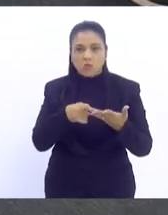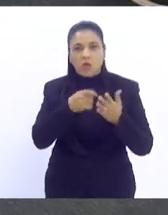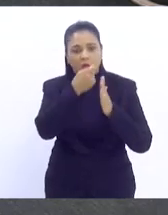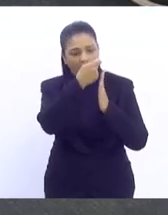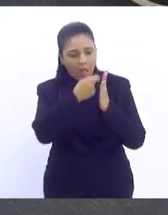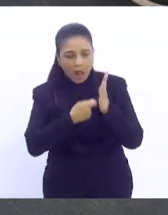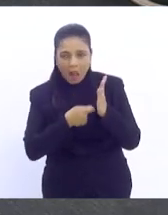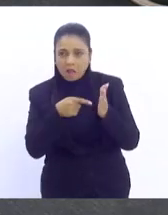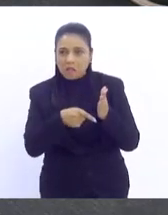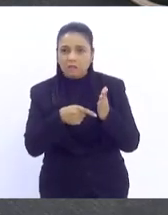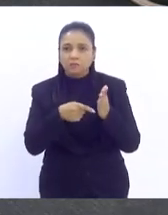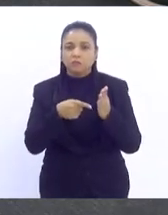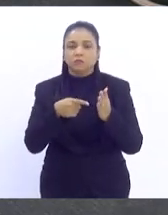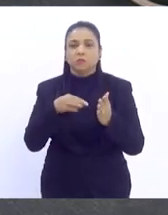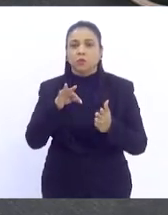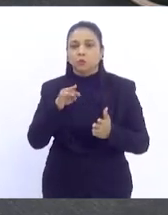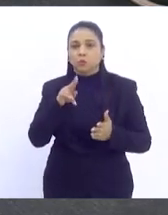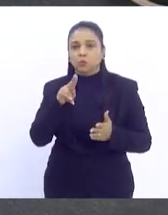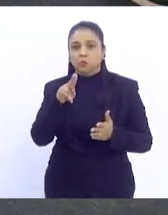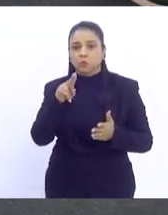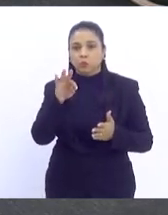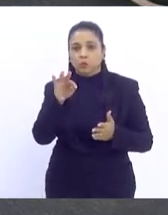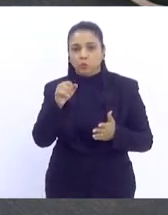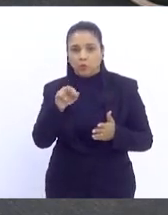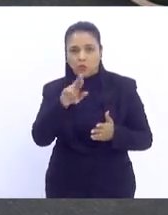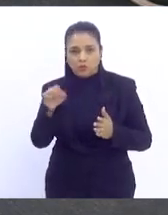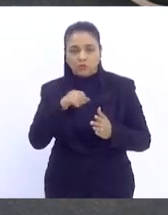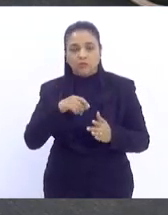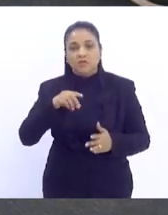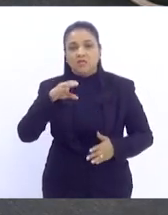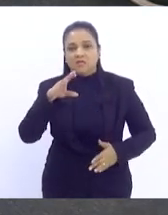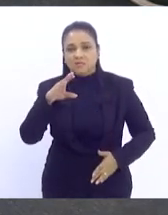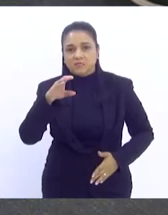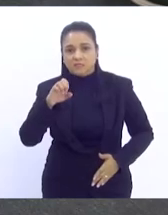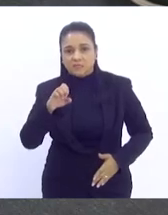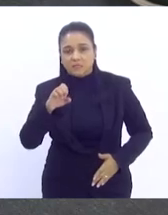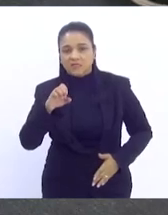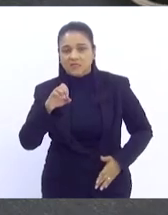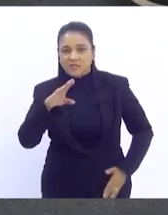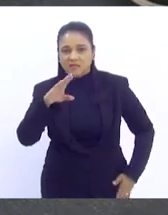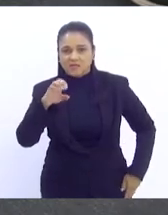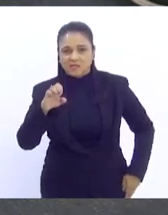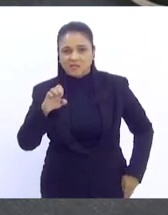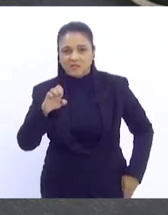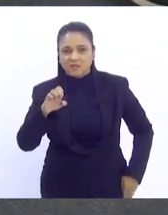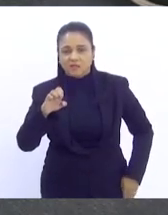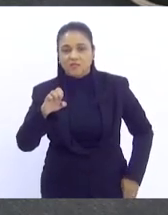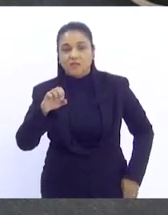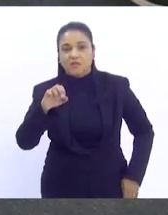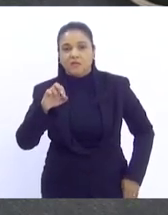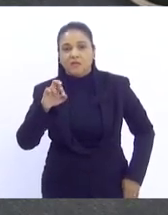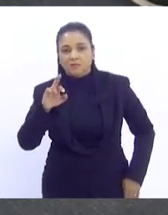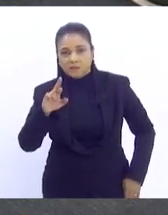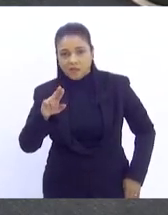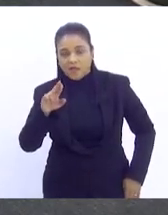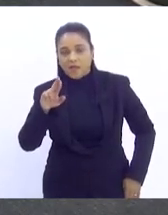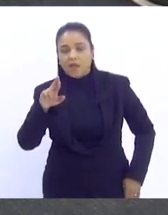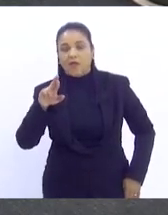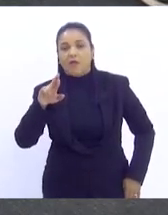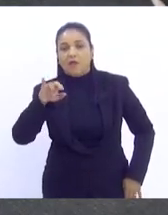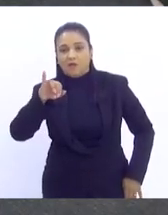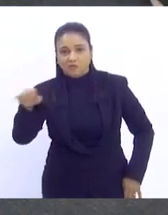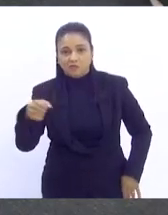tutores e tutores do Cederj vem sendo coagidos e constrangidos por conta do uso desse adesivo aqui que